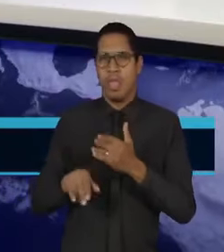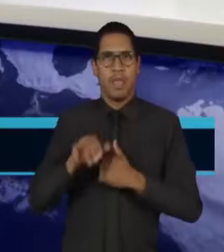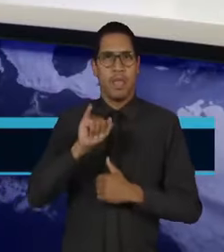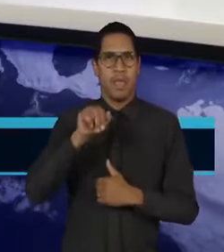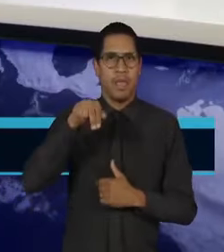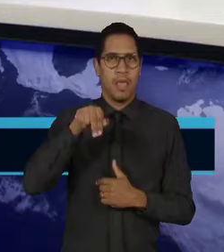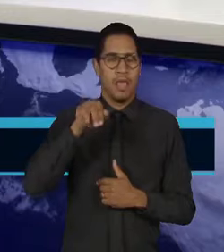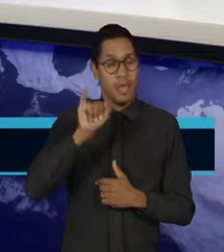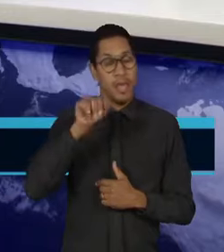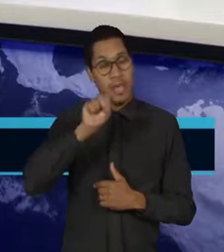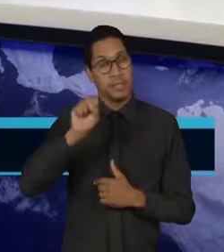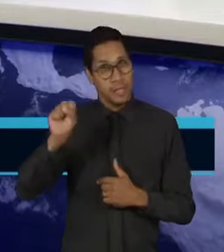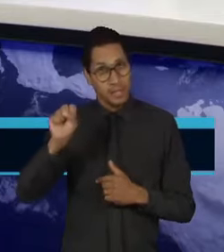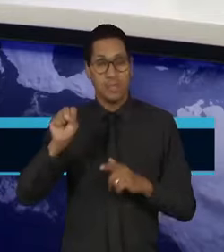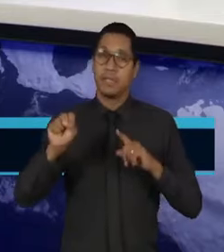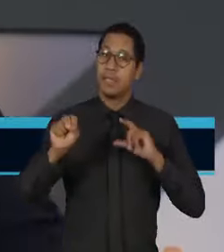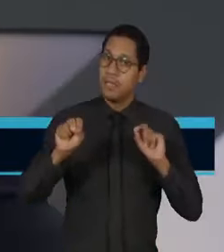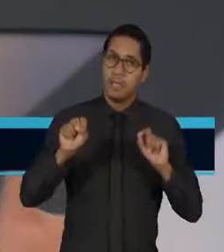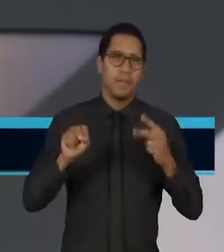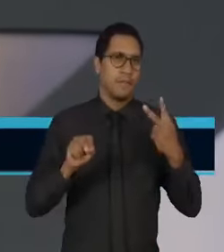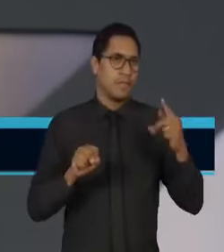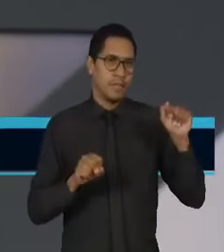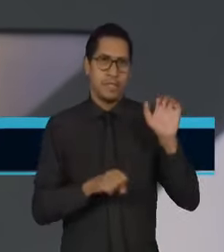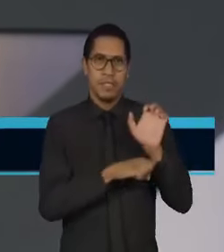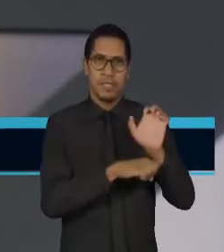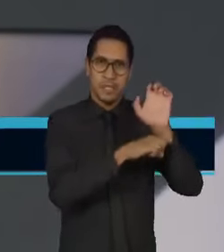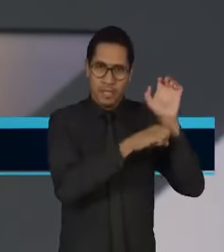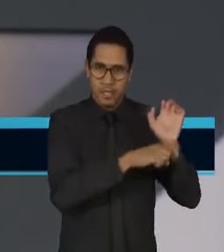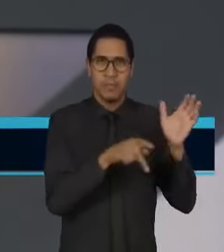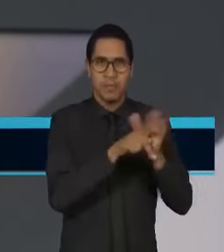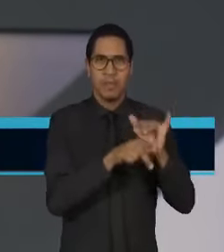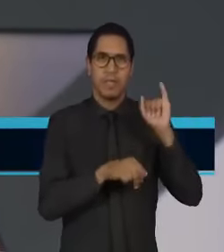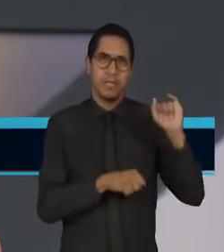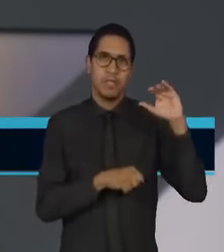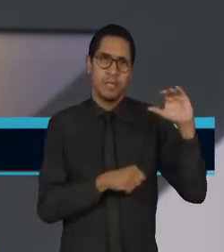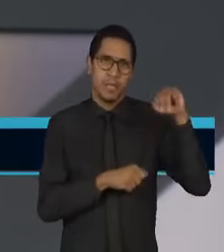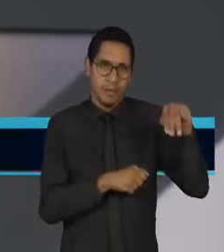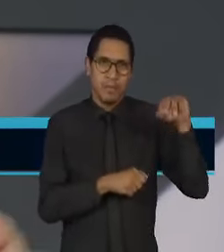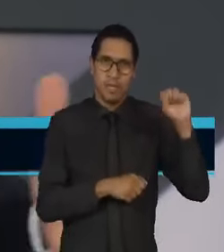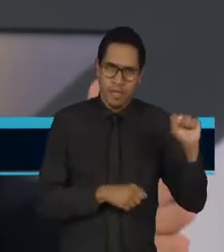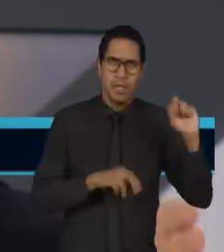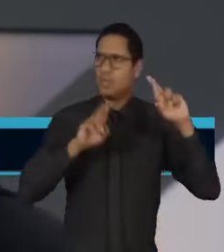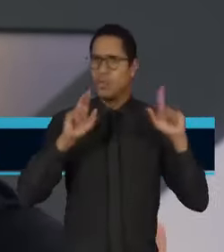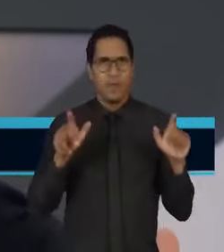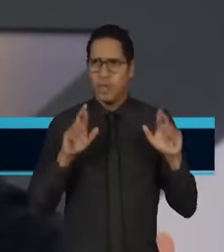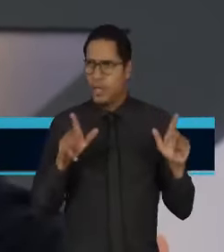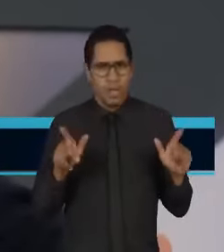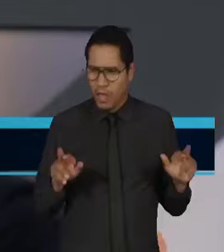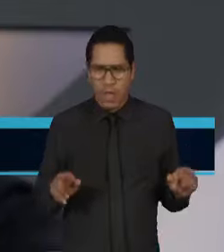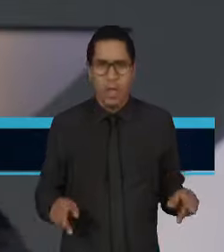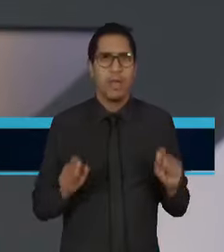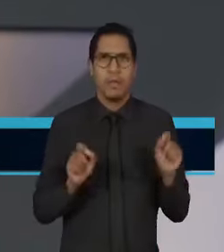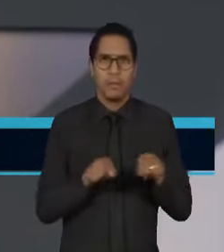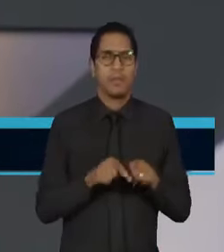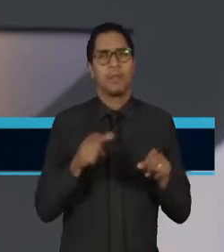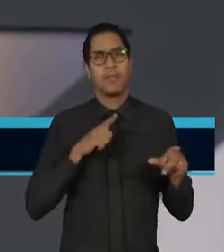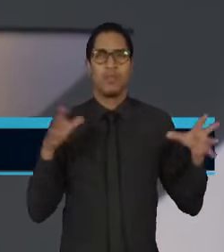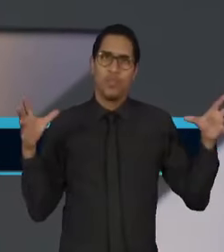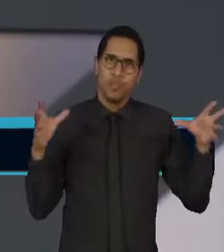ISS. E os 27 estados legislando sobre ICMS. Tudo diferente. Aí você fez o quê?